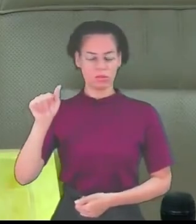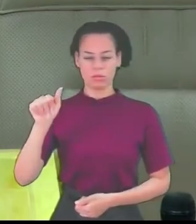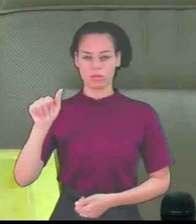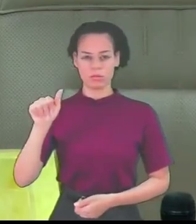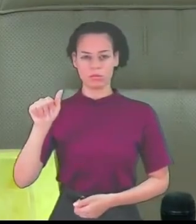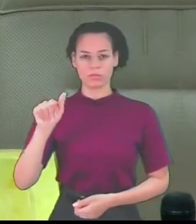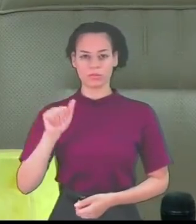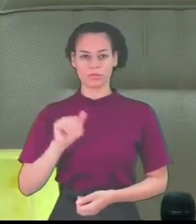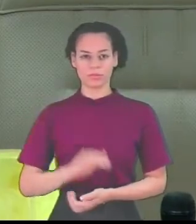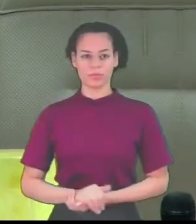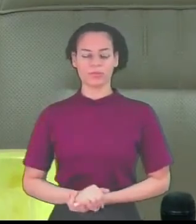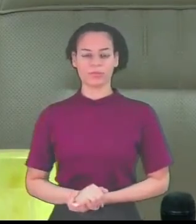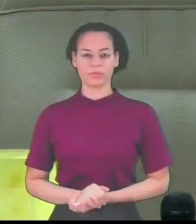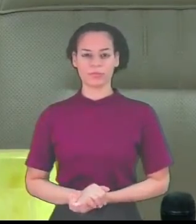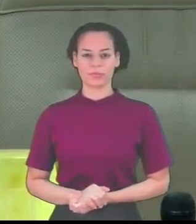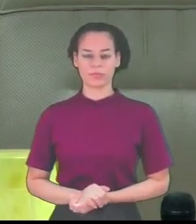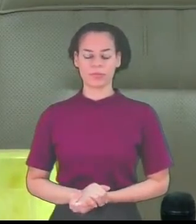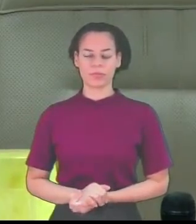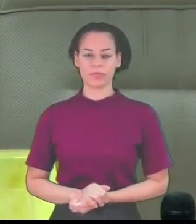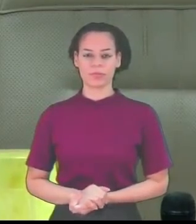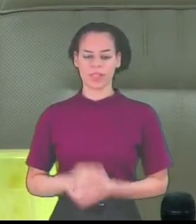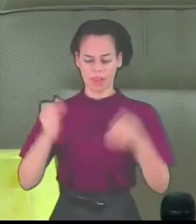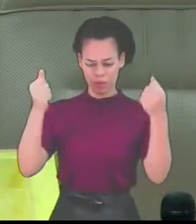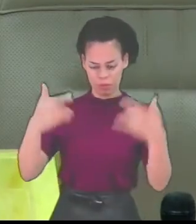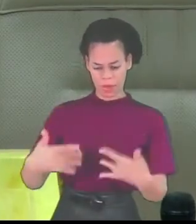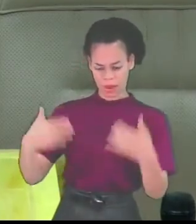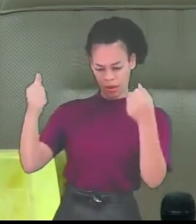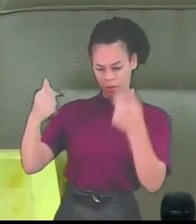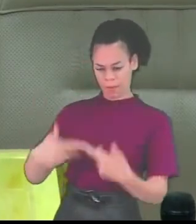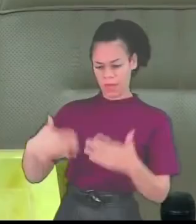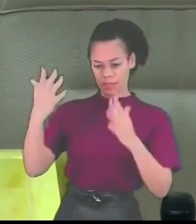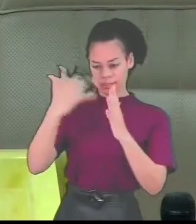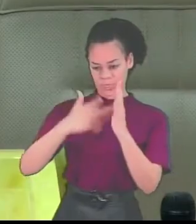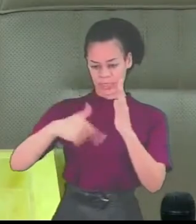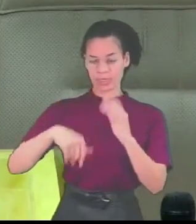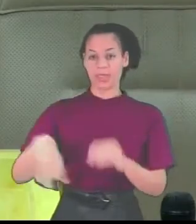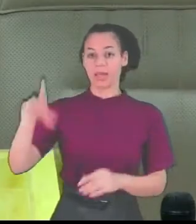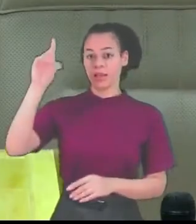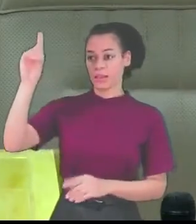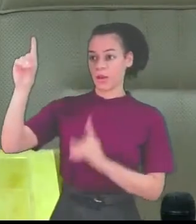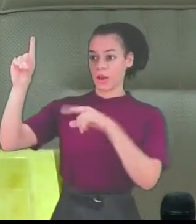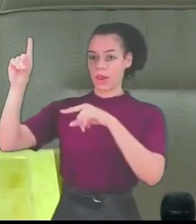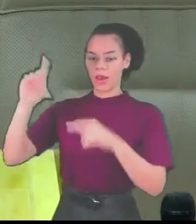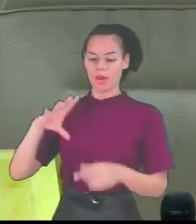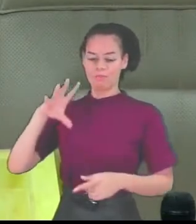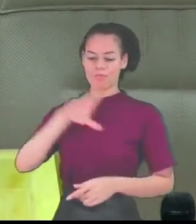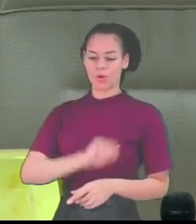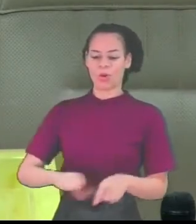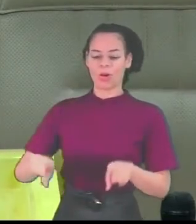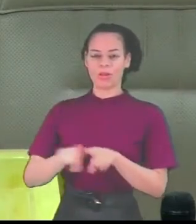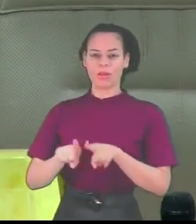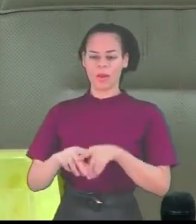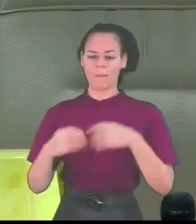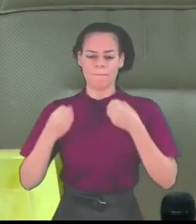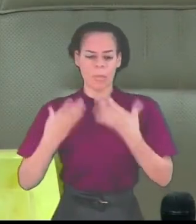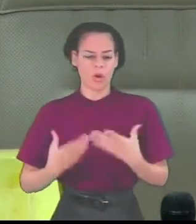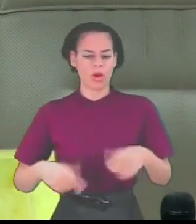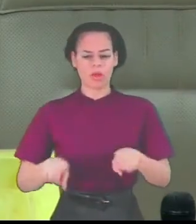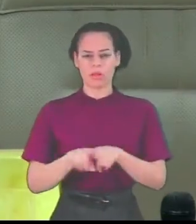E aí ele vai trazer os atributos de Deus é Amor bondade justiça